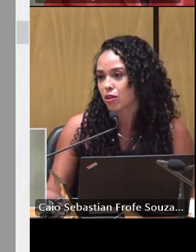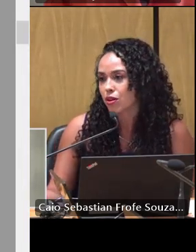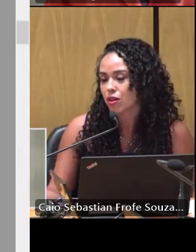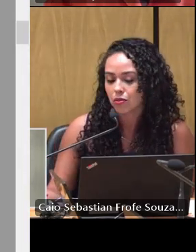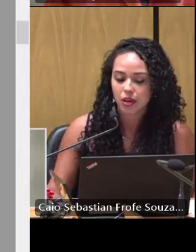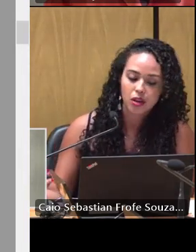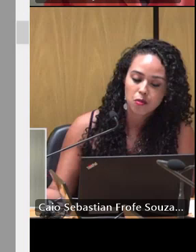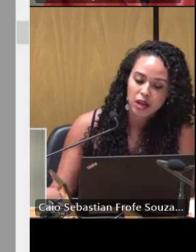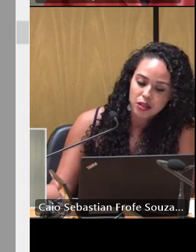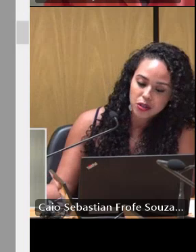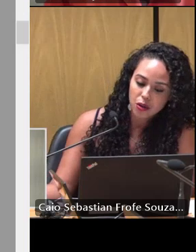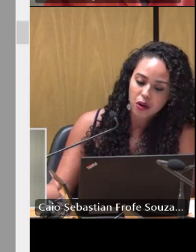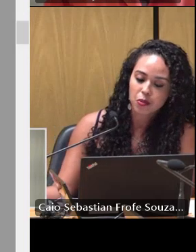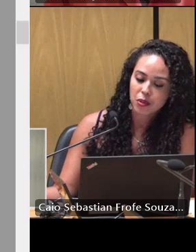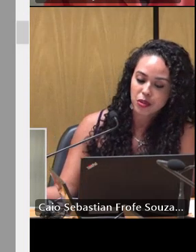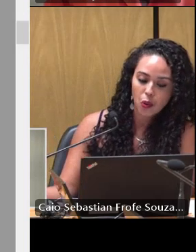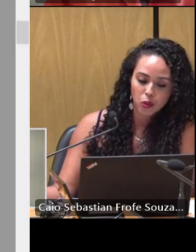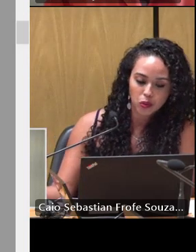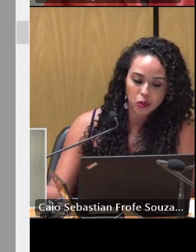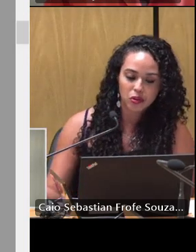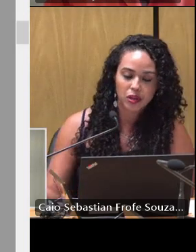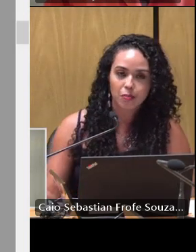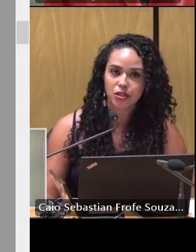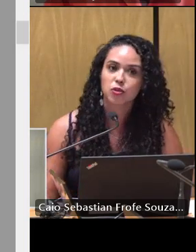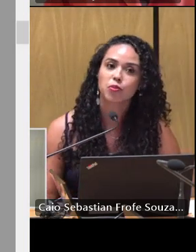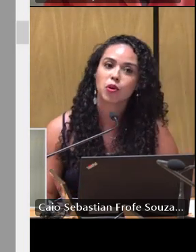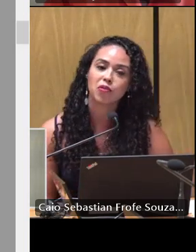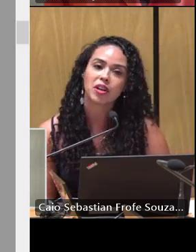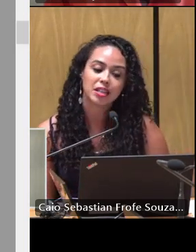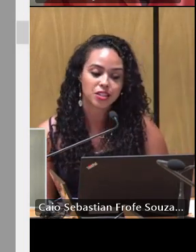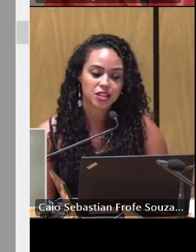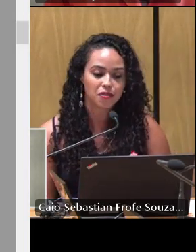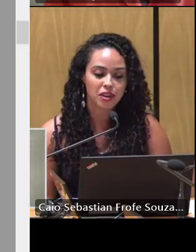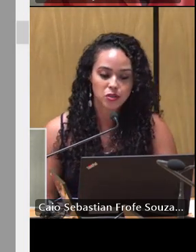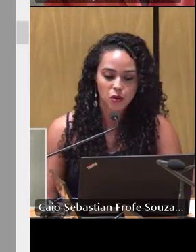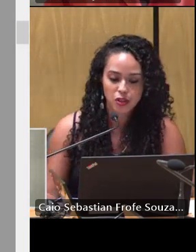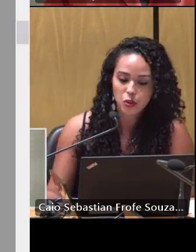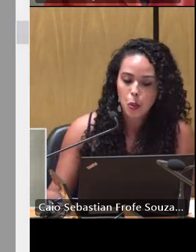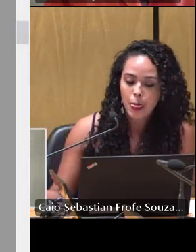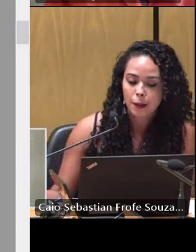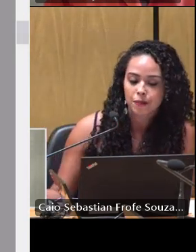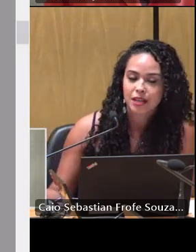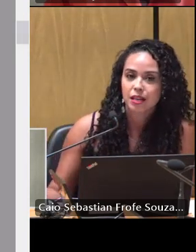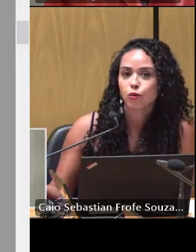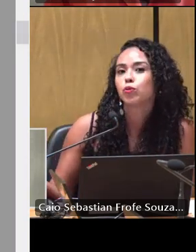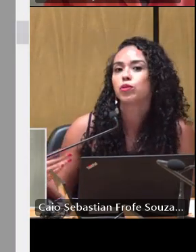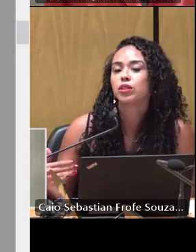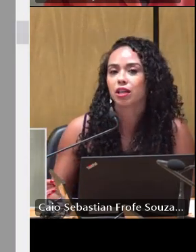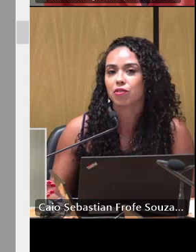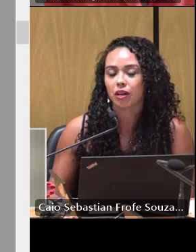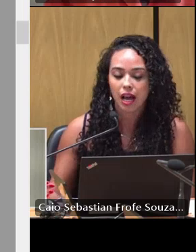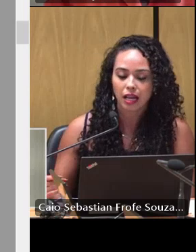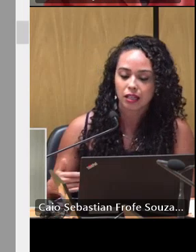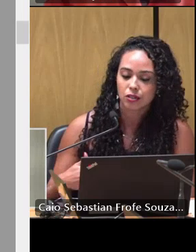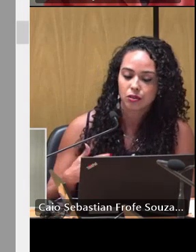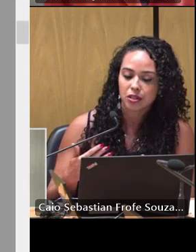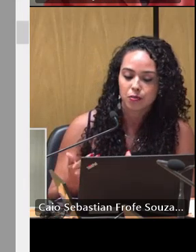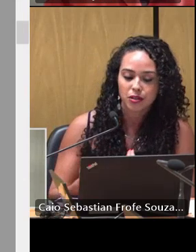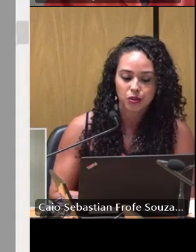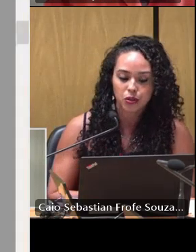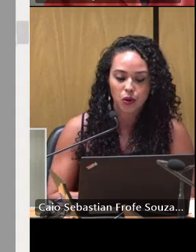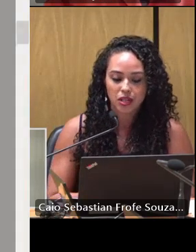pra história do rio mas a história pro Brasil como todo né pra gente promover essas reflexões dessa cultura escravocrata de